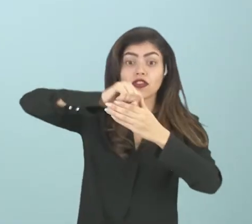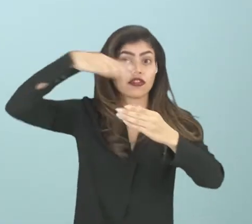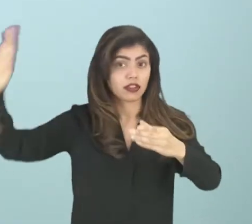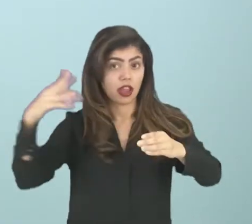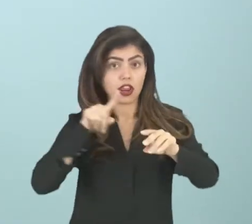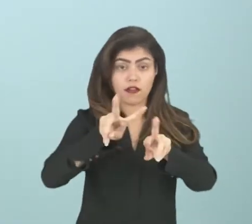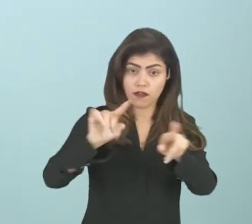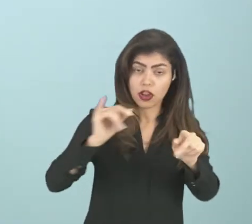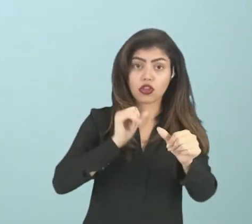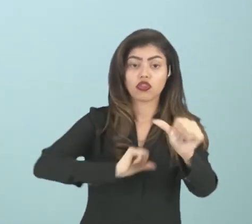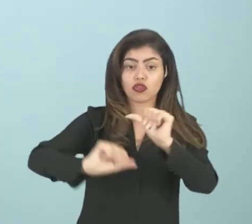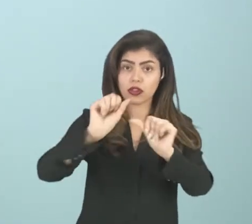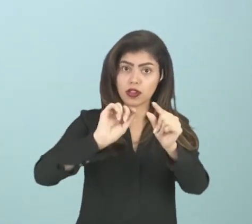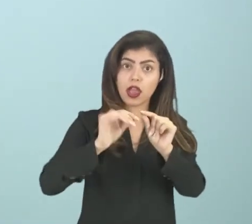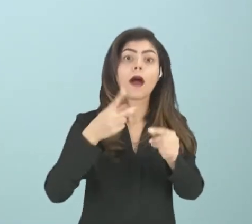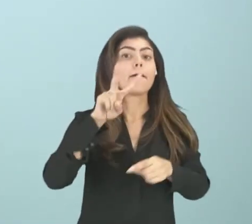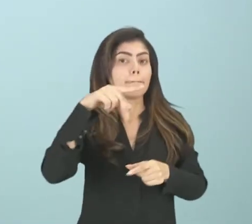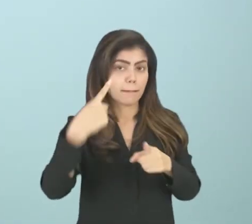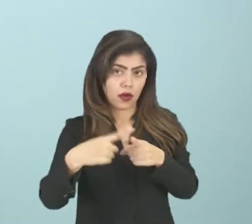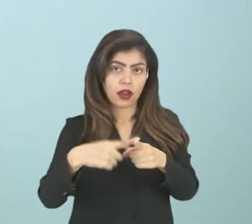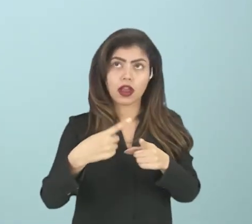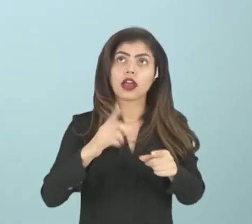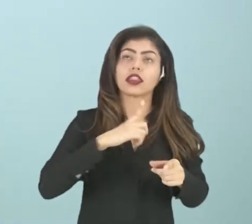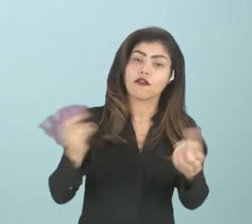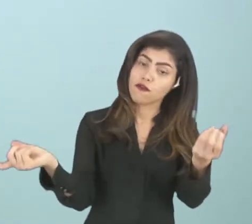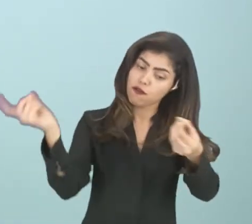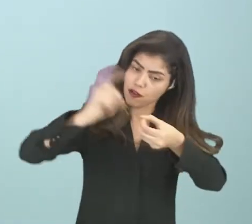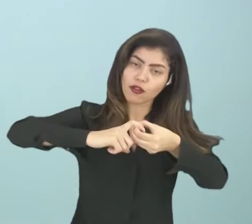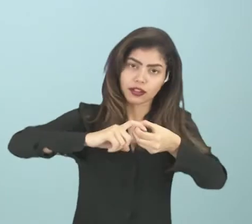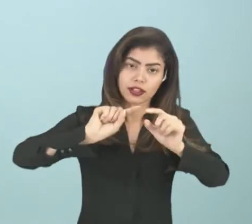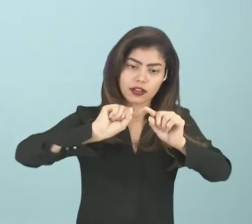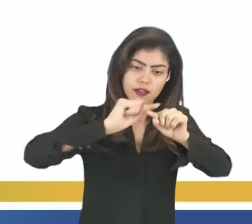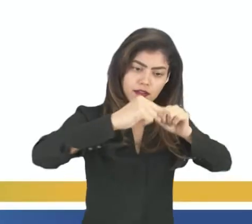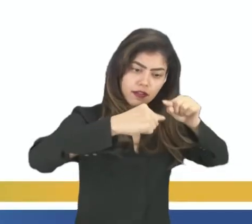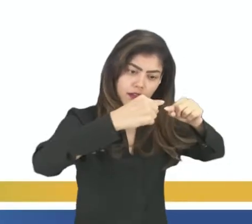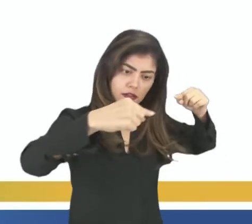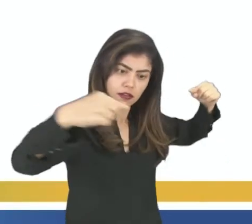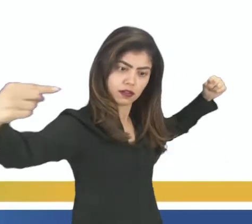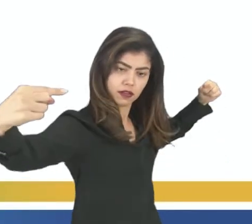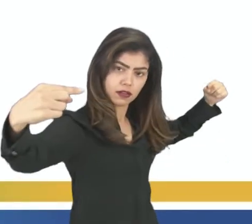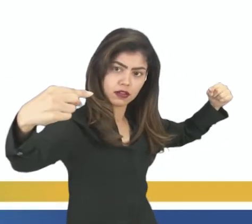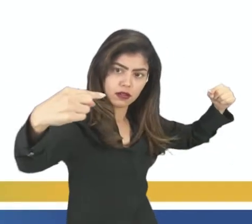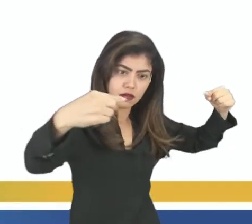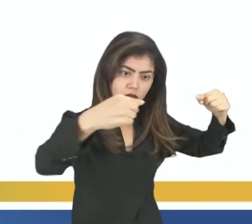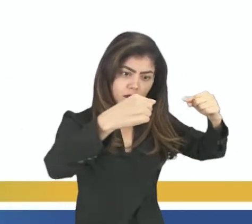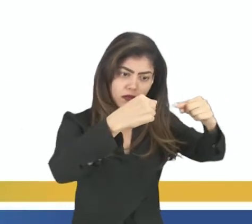causa a deformação, porque a mola ela tende a restaurar o seu equilíbrio,